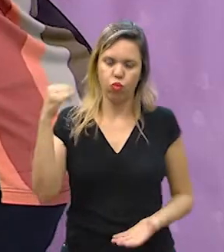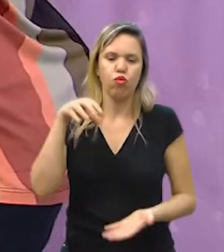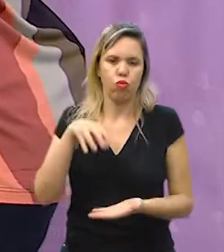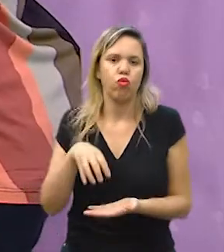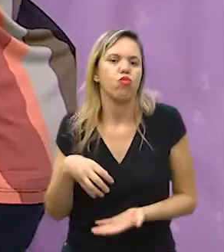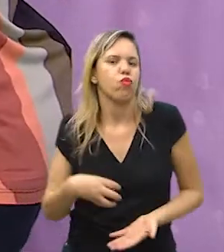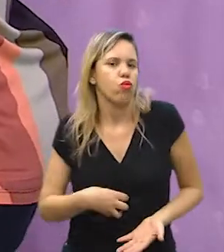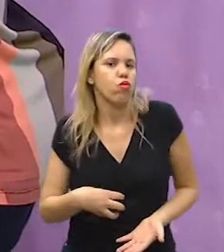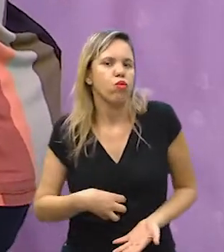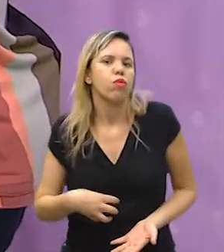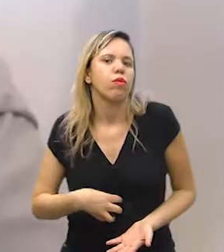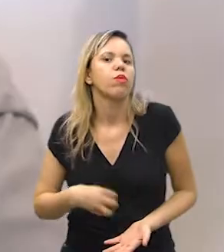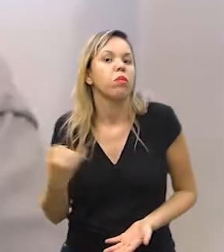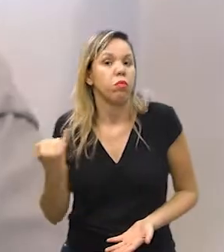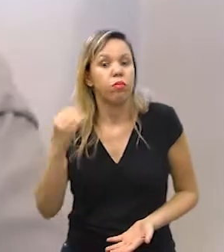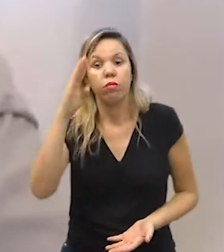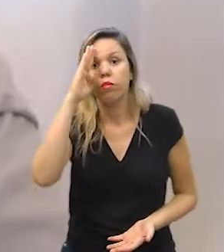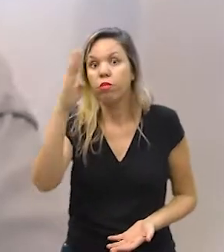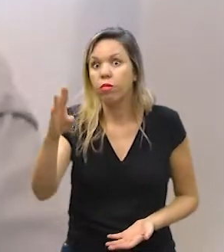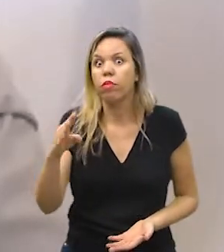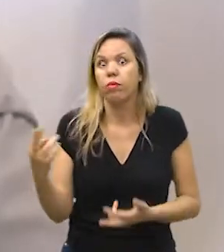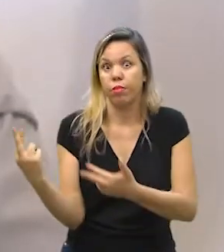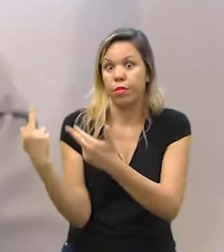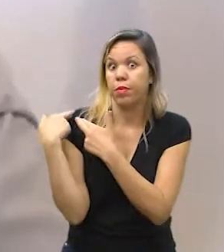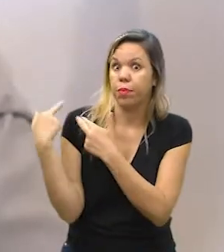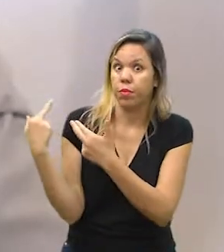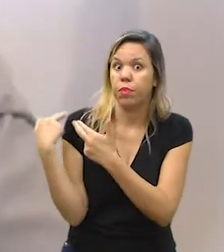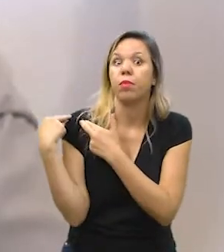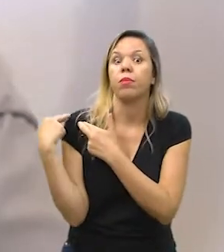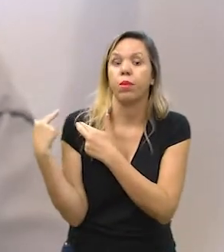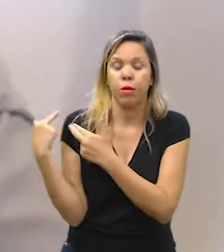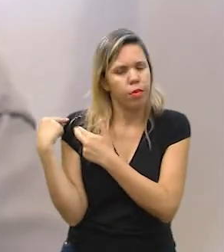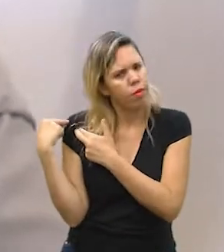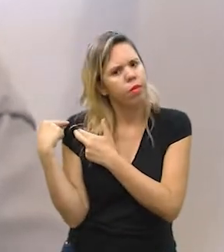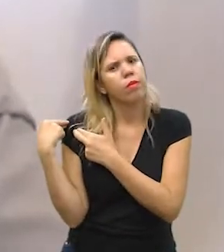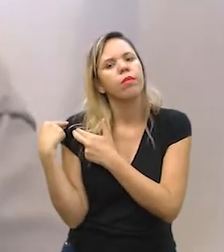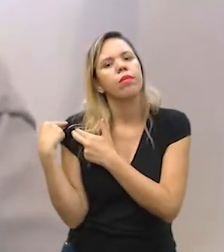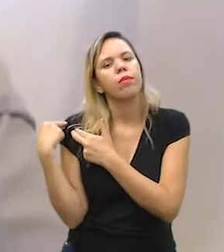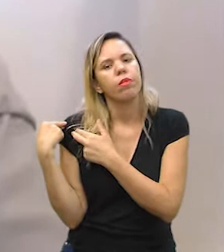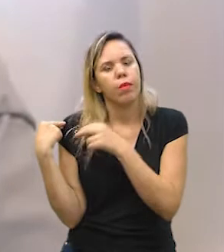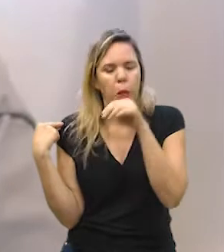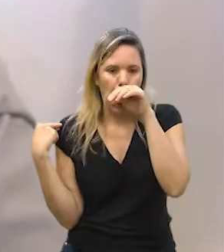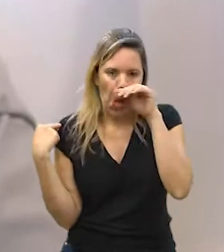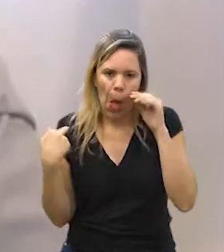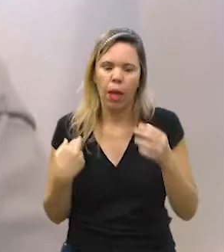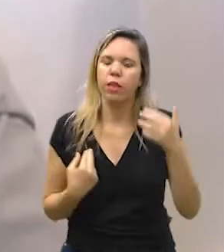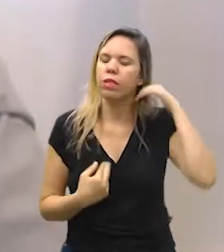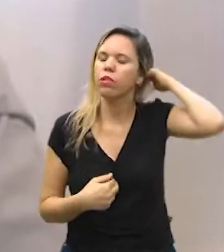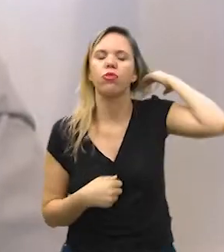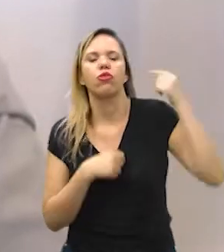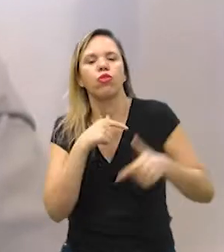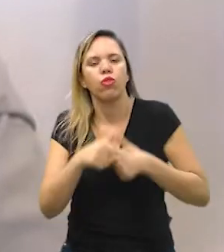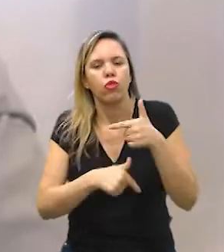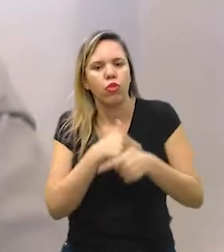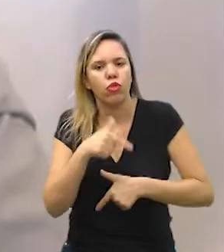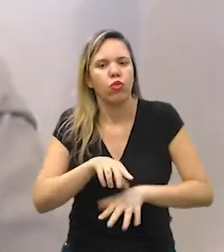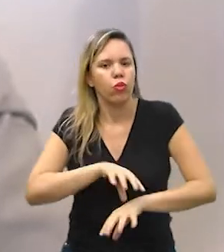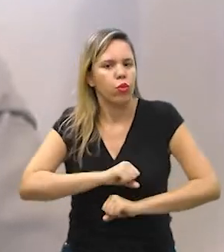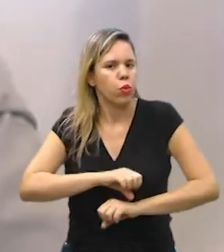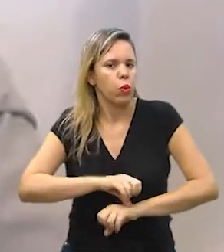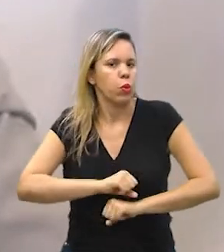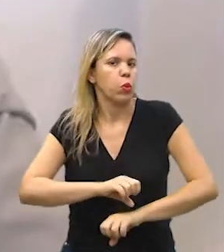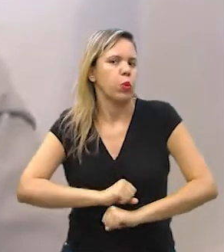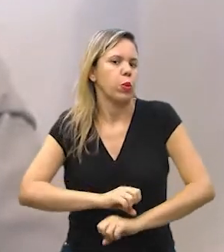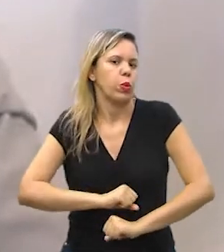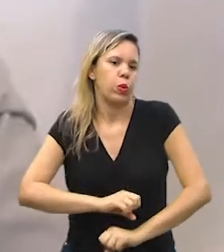Ele é fundamental. O intestino é responsável por uma parte do intestino por digestão, outra parte por absorção